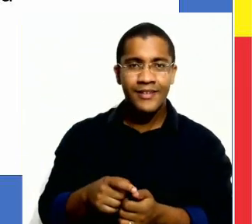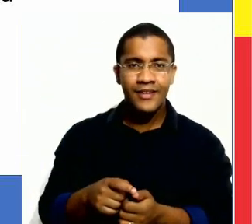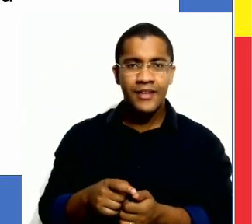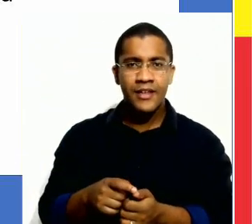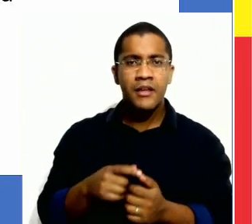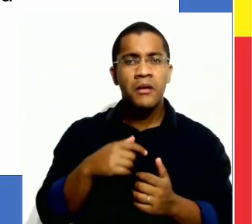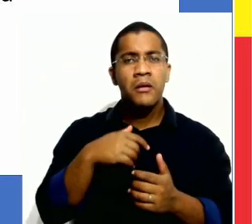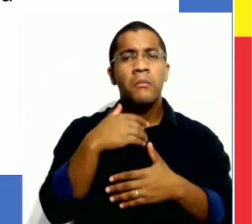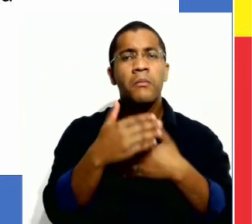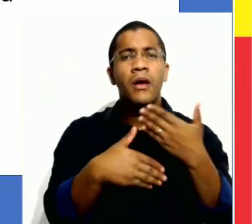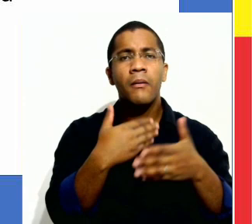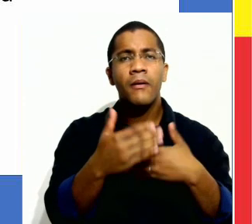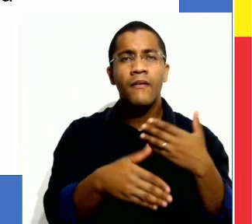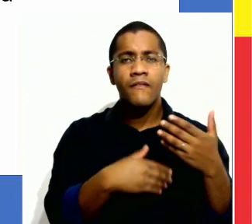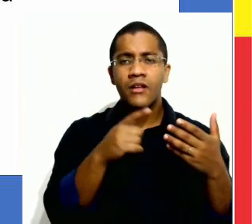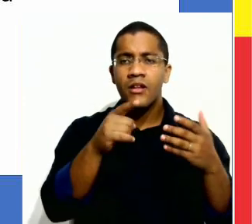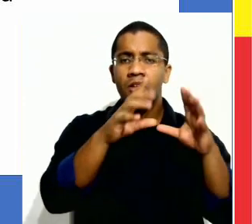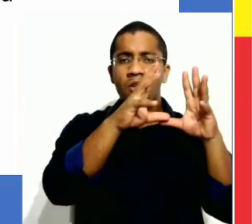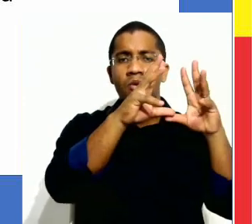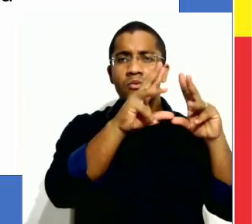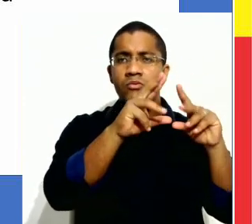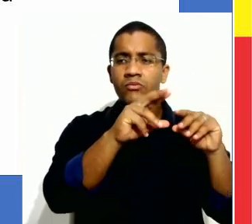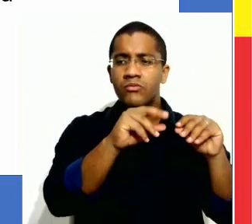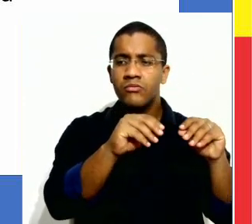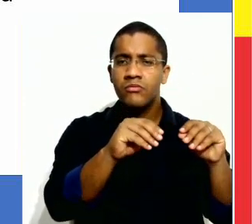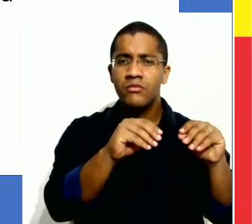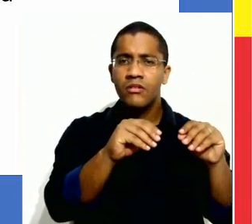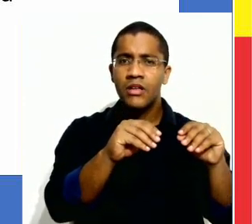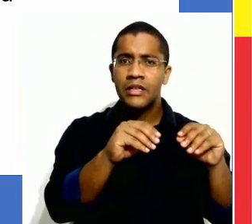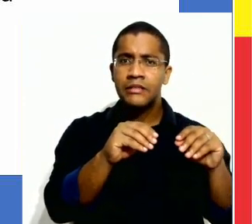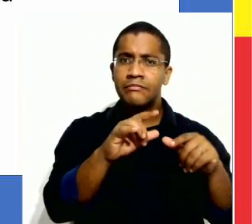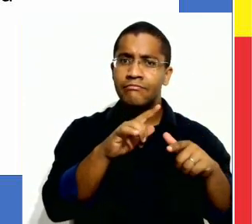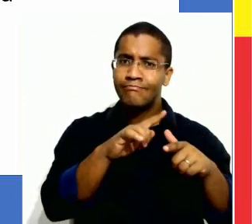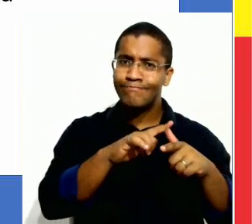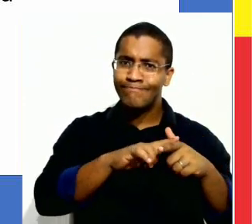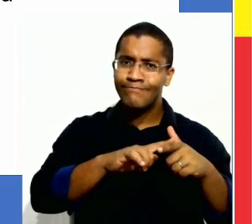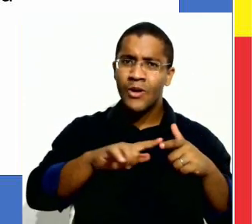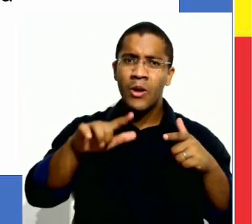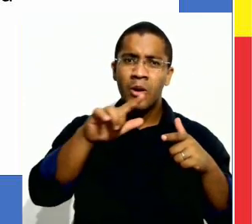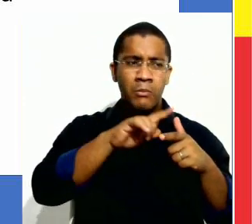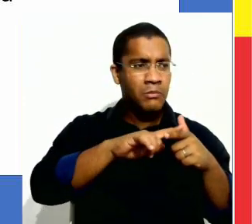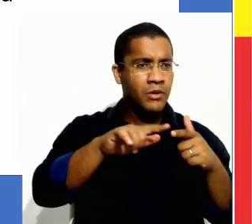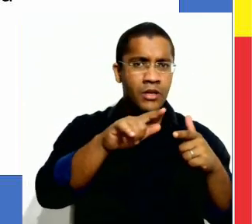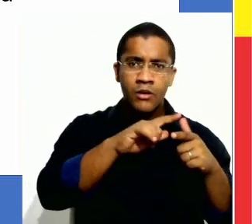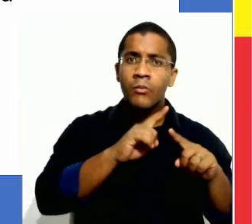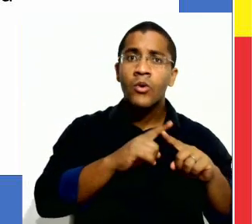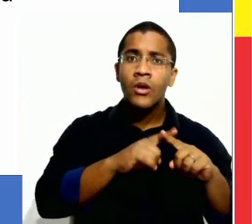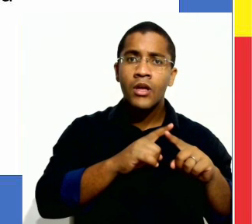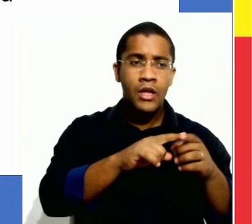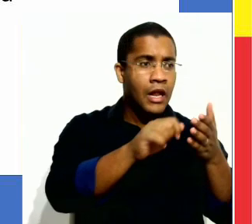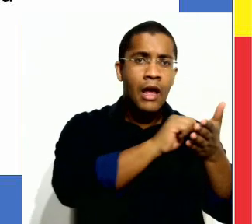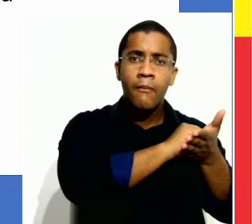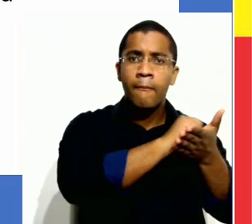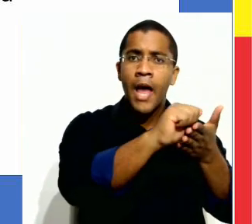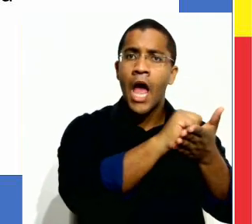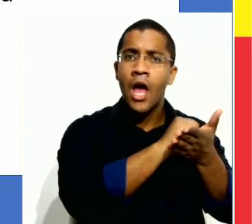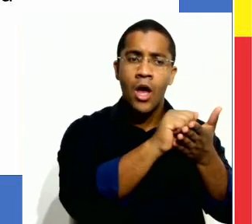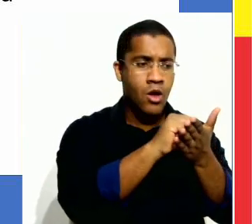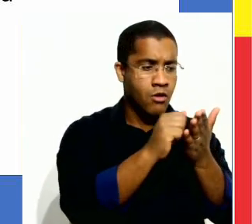cuxitas foram apagados. Meu Deus, que coisa mais grave para a história da